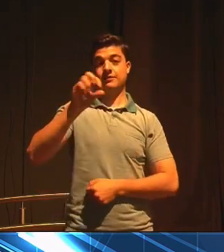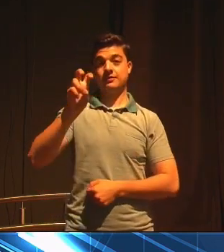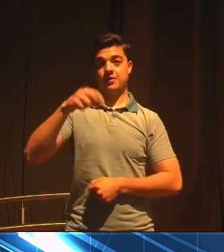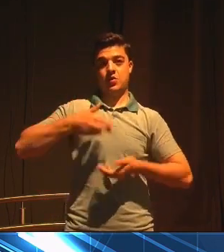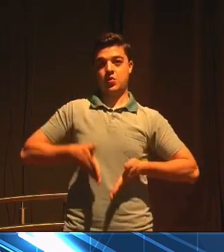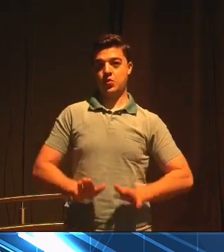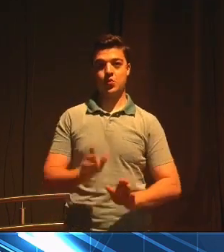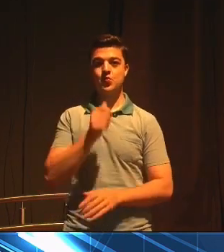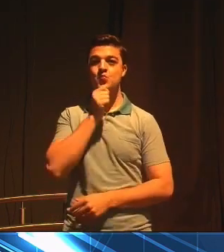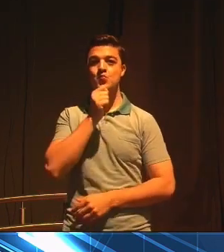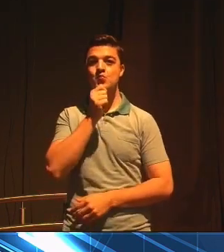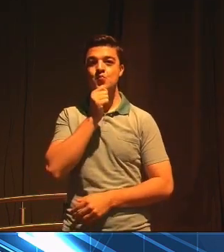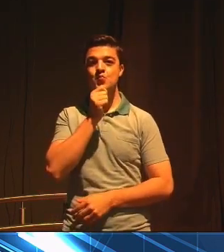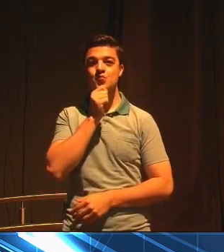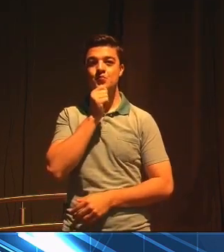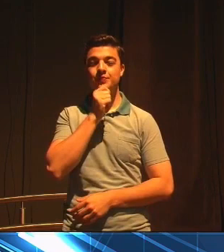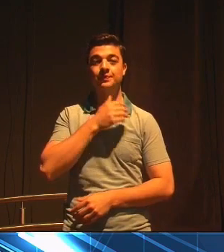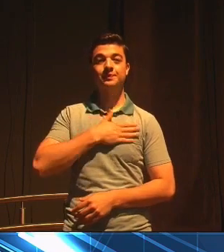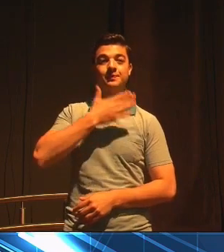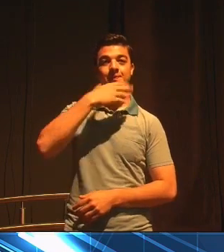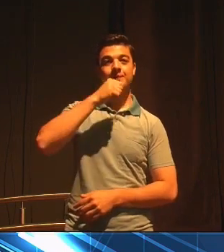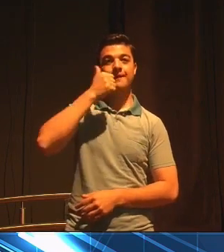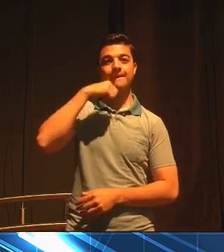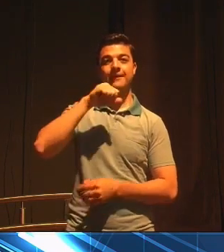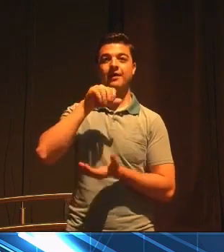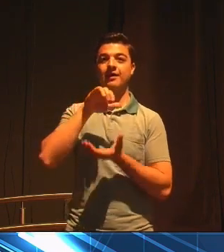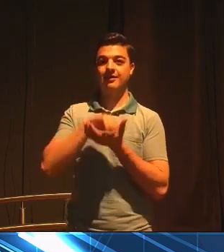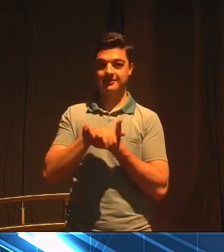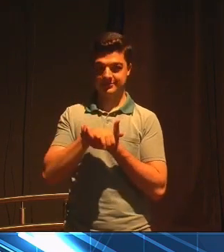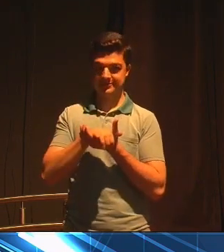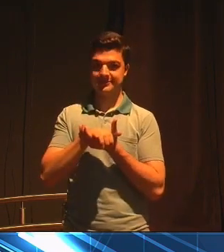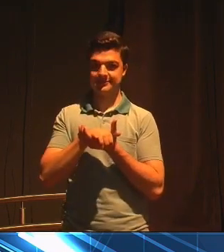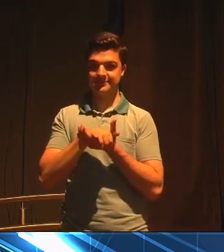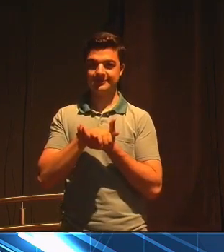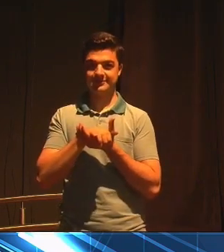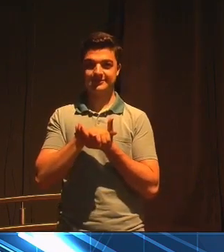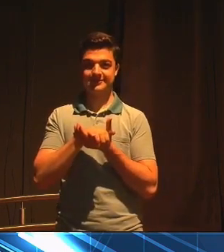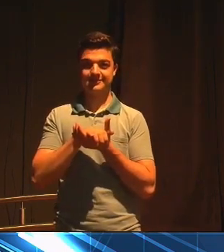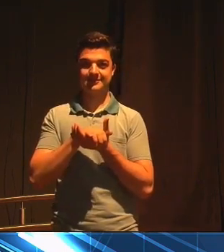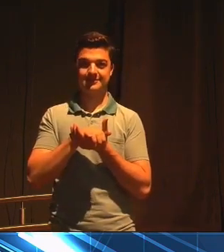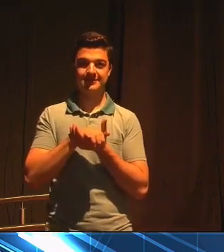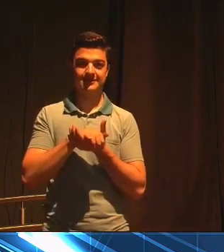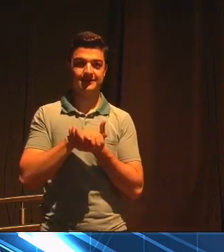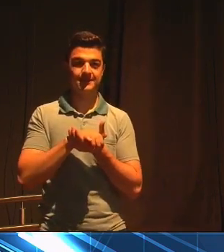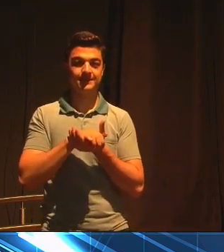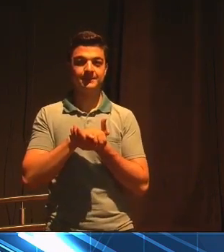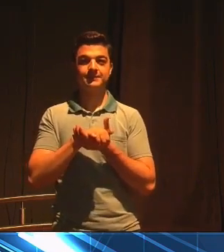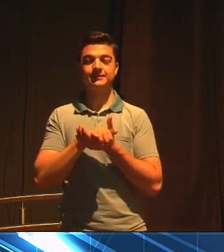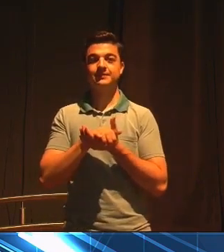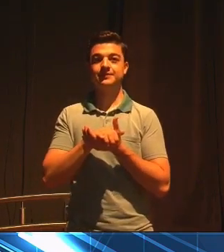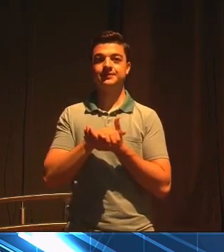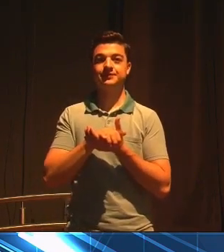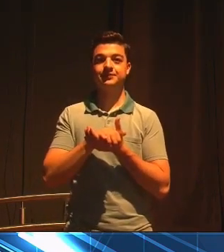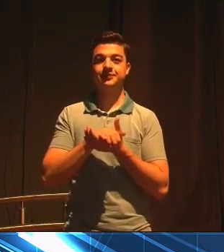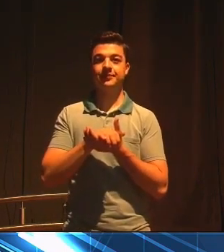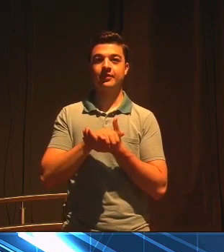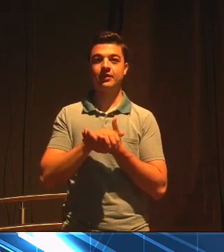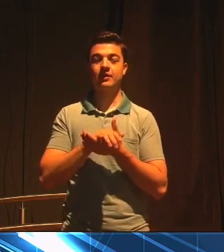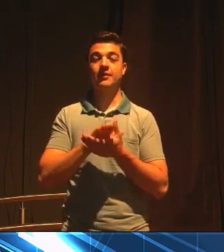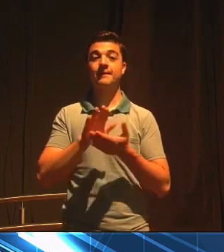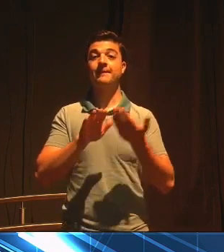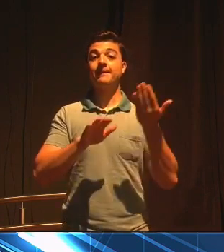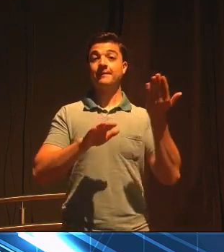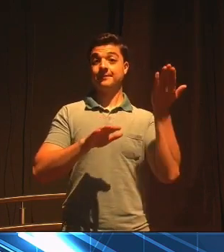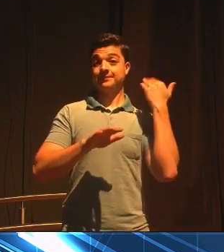Provavelmente meus pais estavam ali casando, mas em 95 tinha coisa mais importante que o casamento dos meus pais acontecendo, como, por exemplo, a comercialização